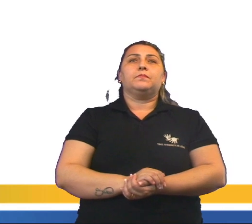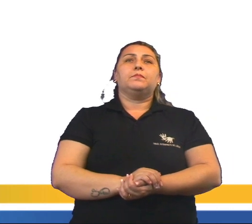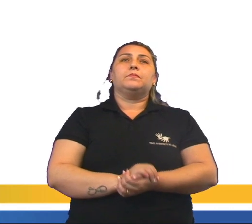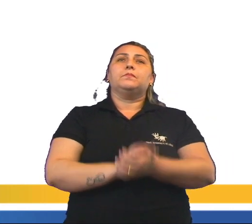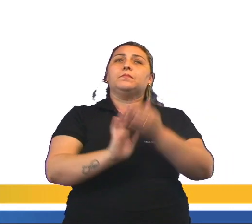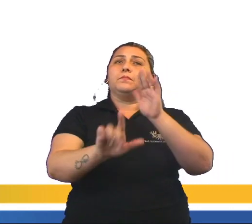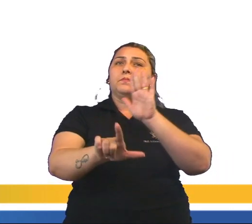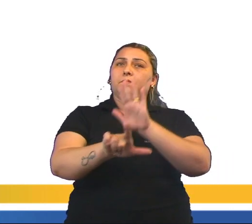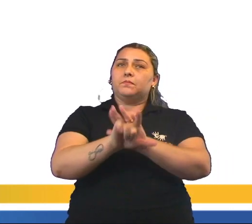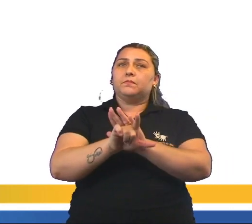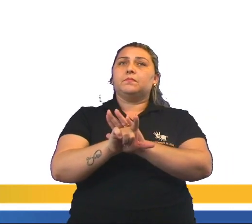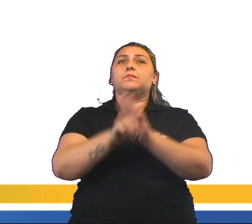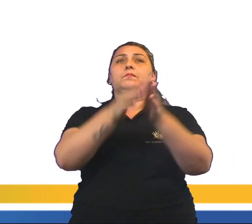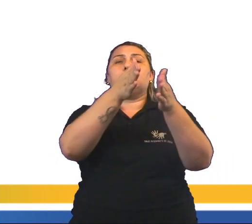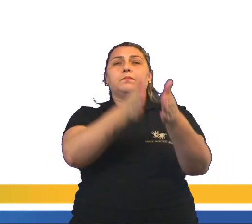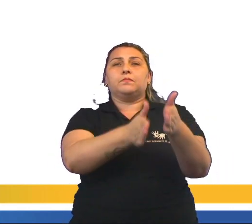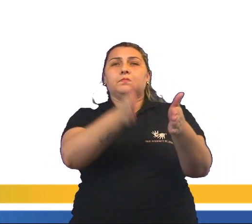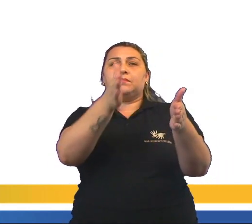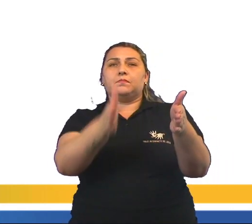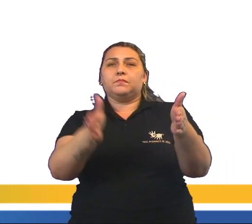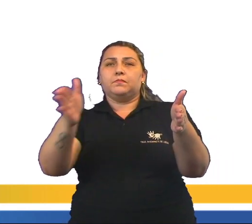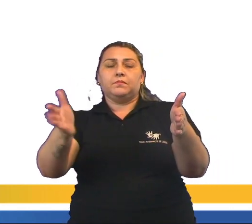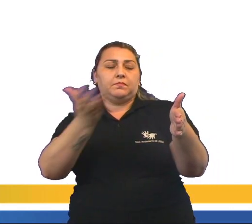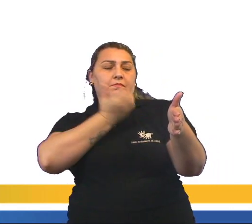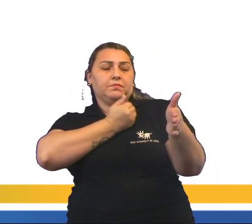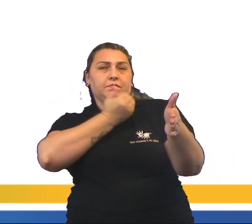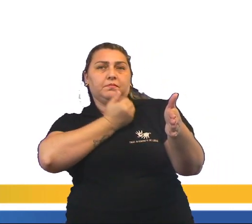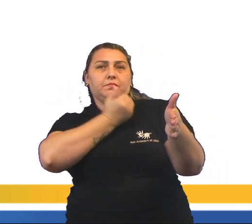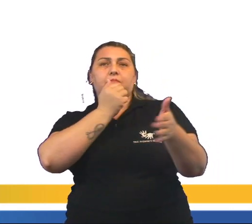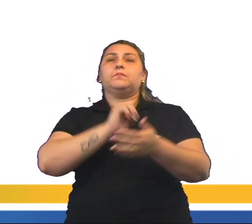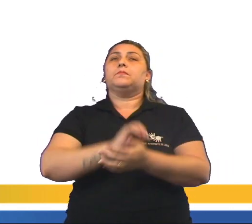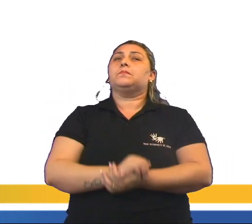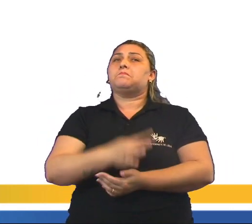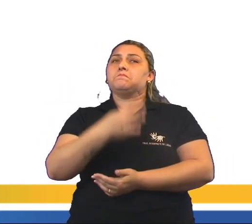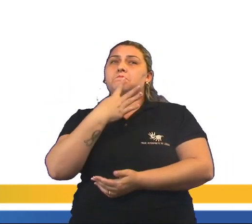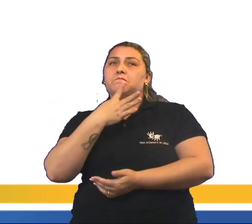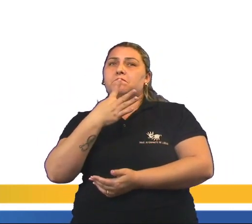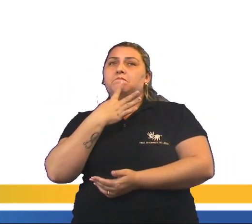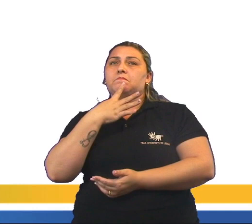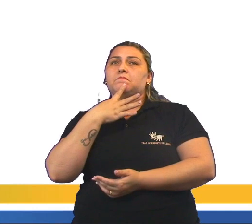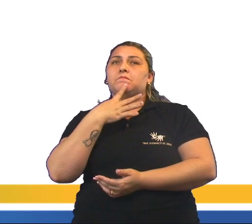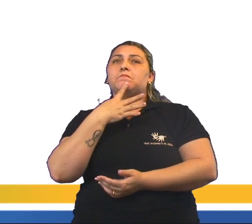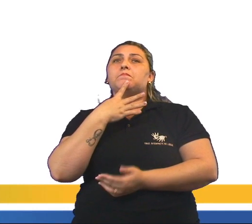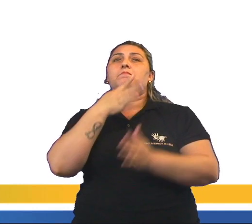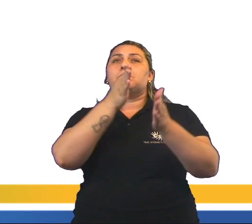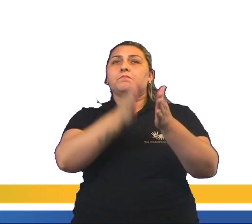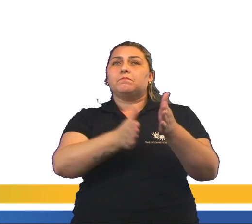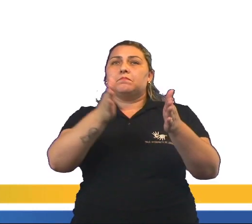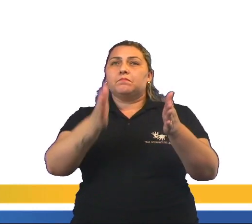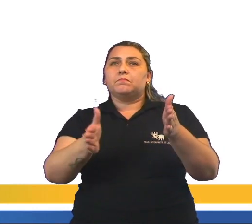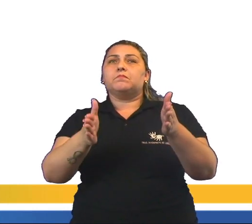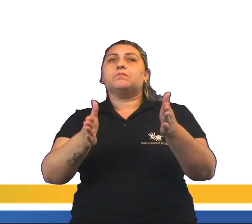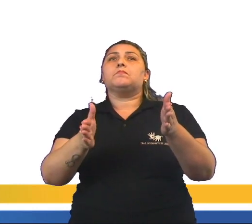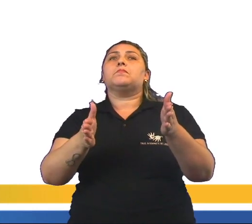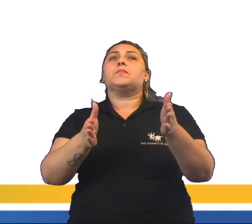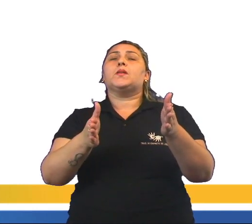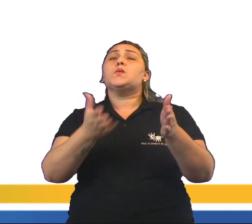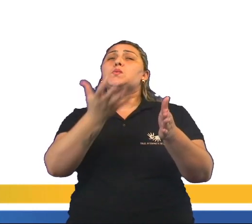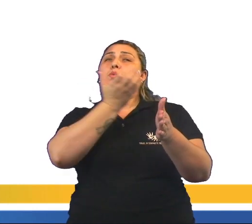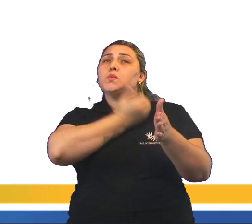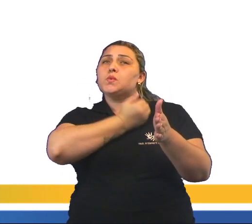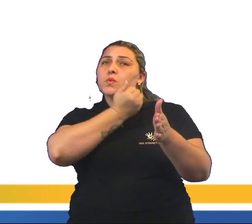na lei de ocorrência de uma sequência numérica conhecemos como sequência numérica